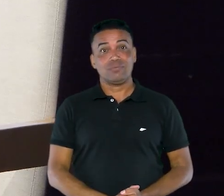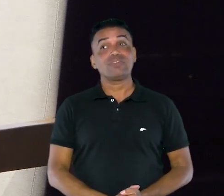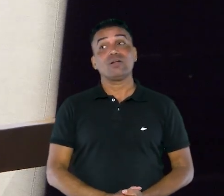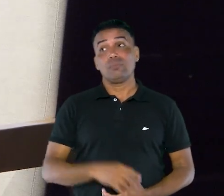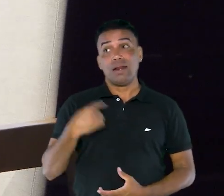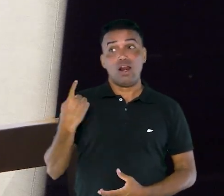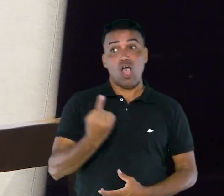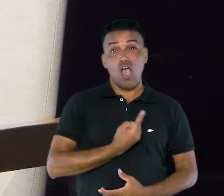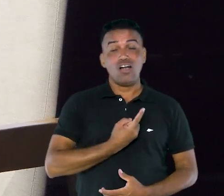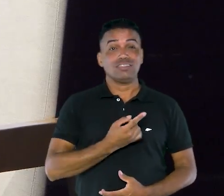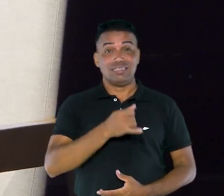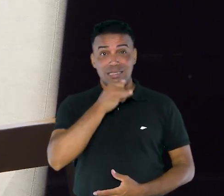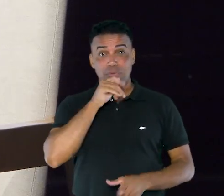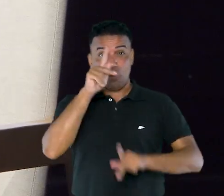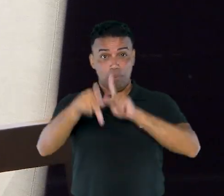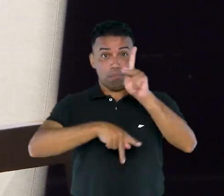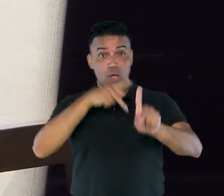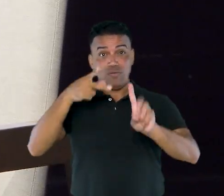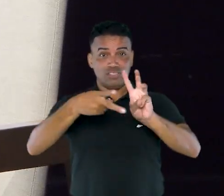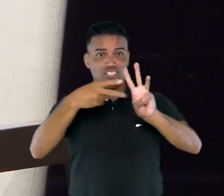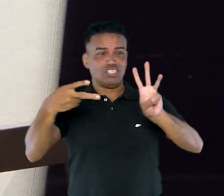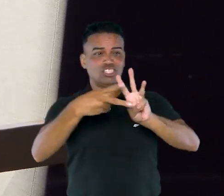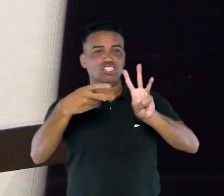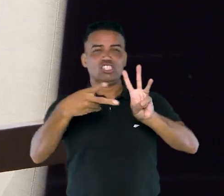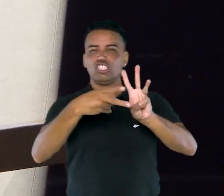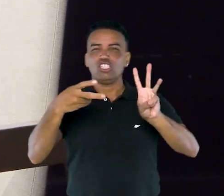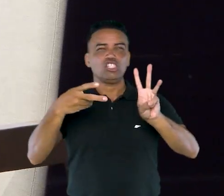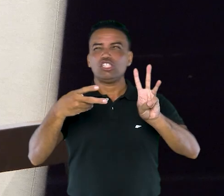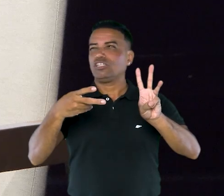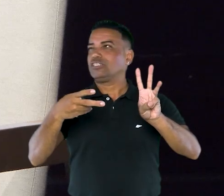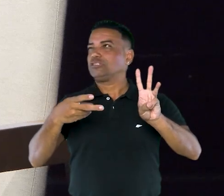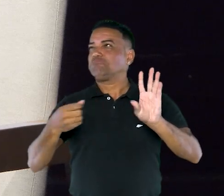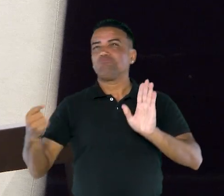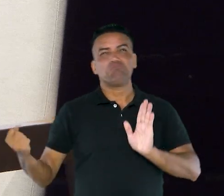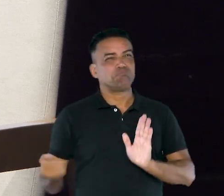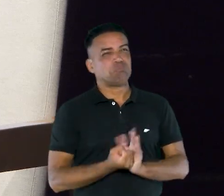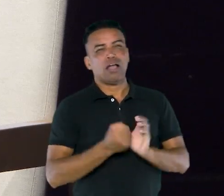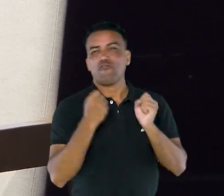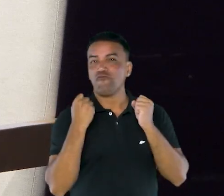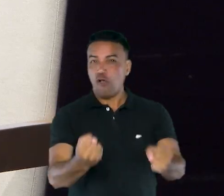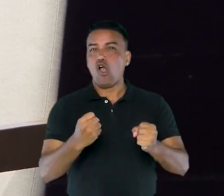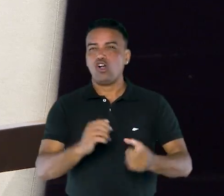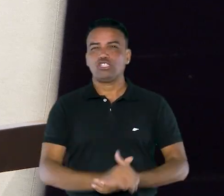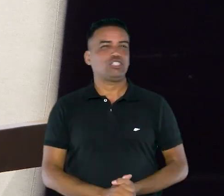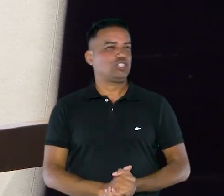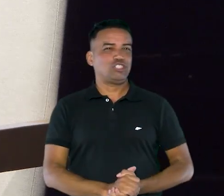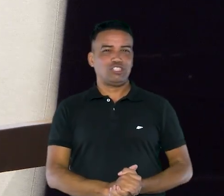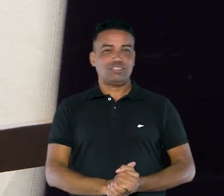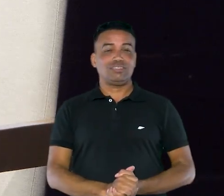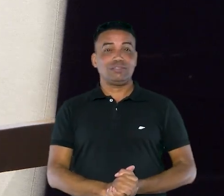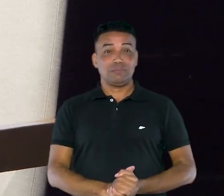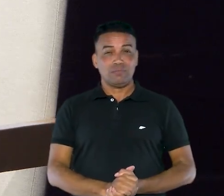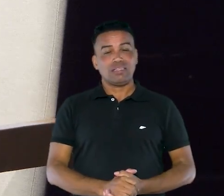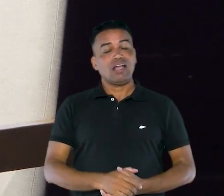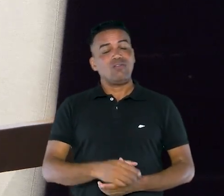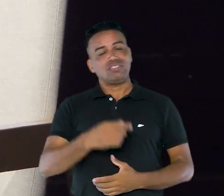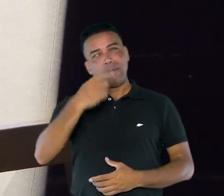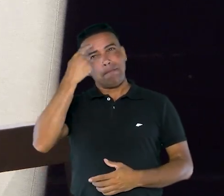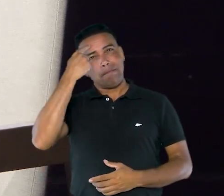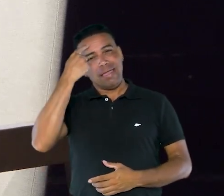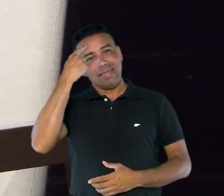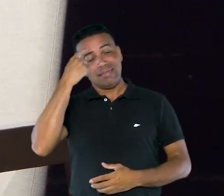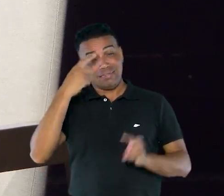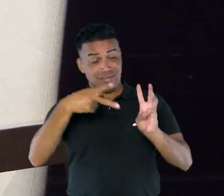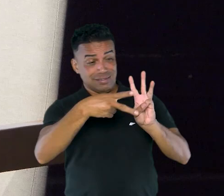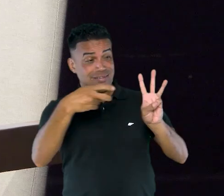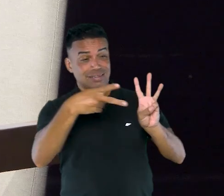de nós, os povos indígenas são tão enigmáticos e até subversivos. Porque, quando você